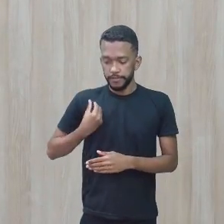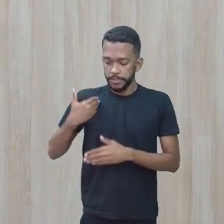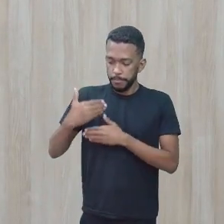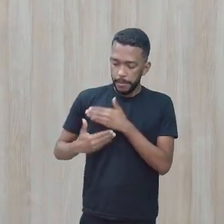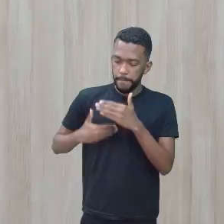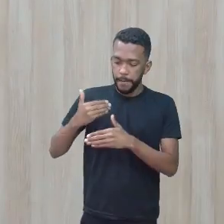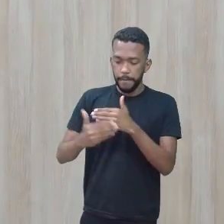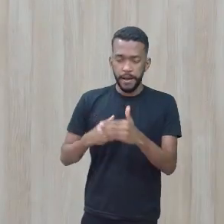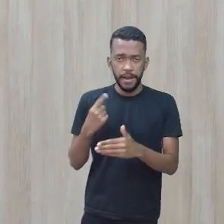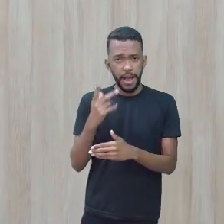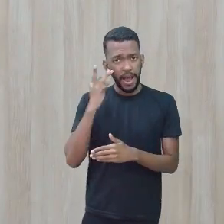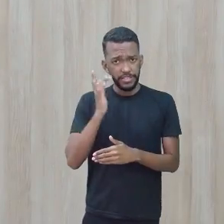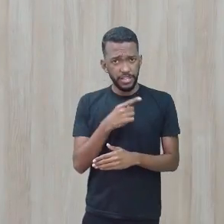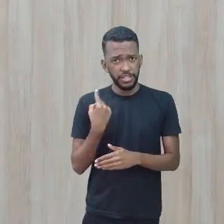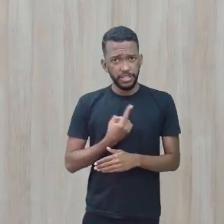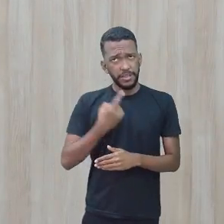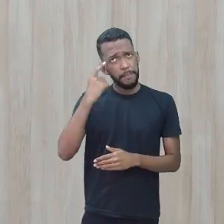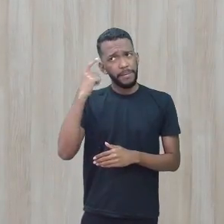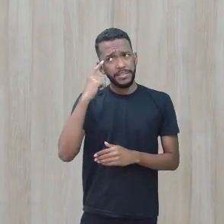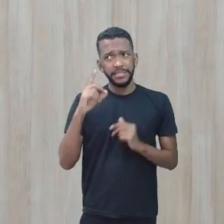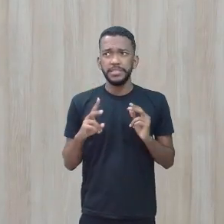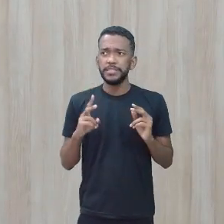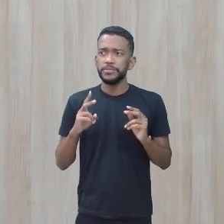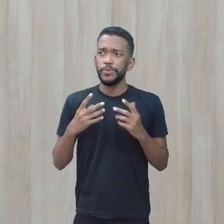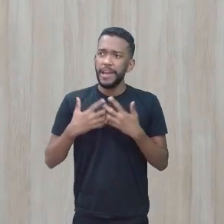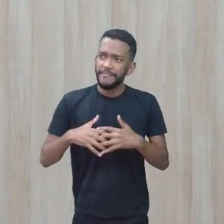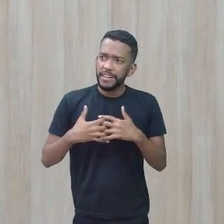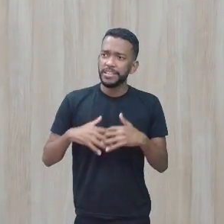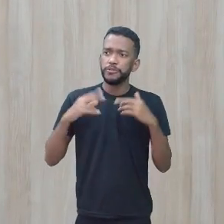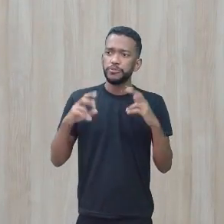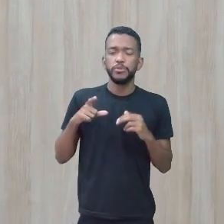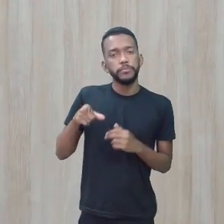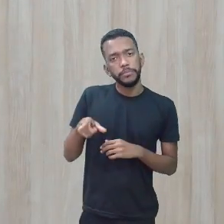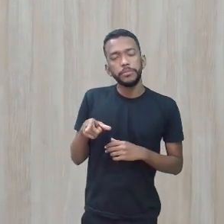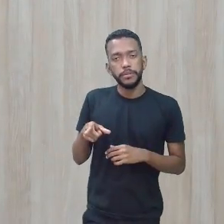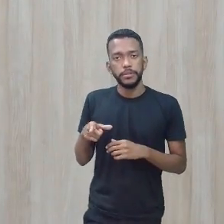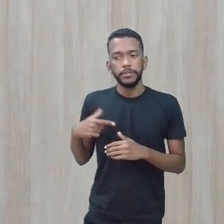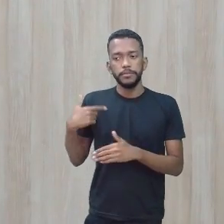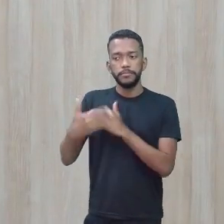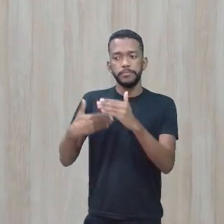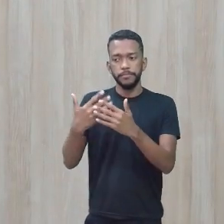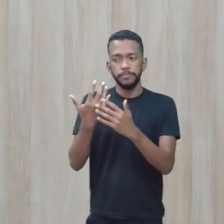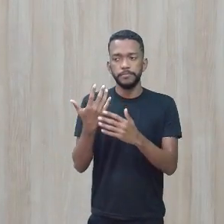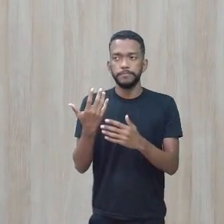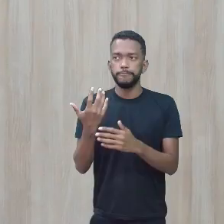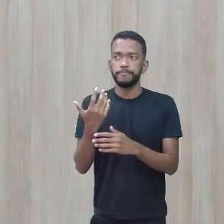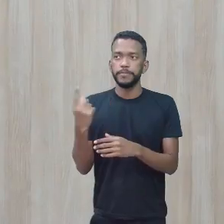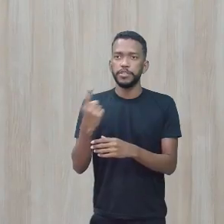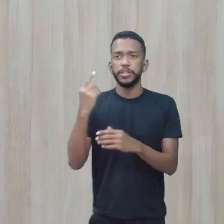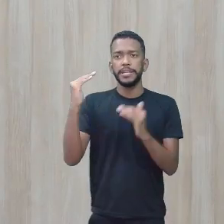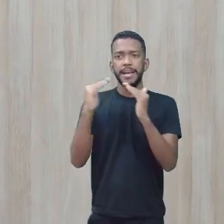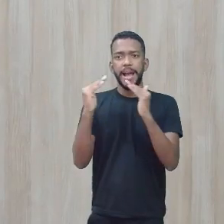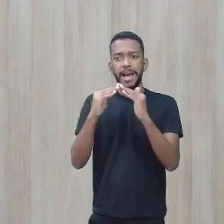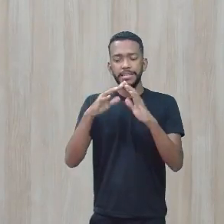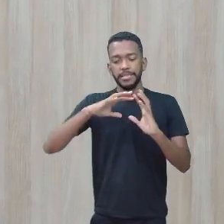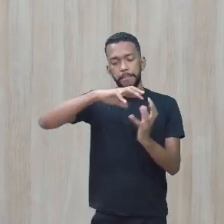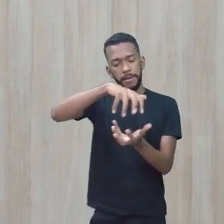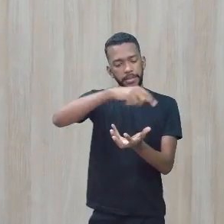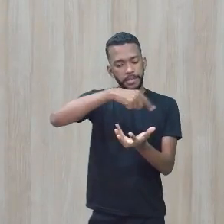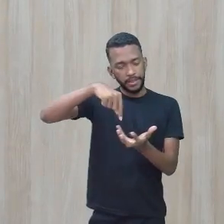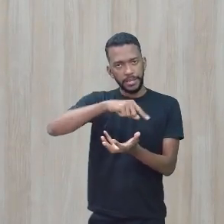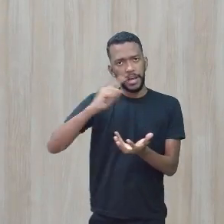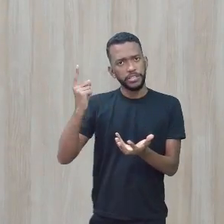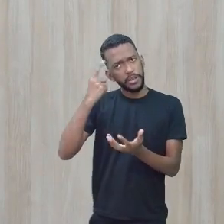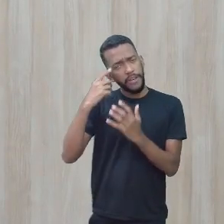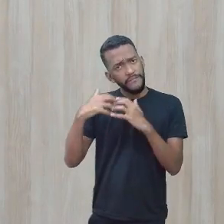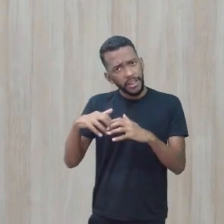está pensando, refletindo nesse meio ambiente, nessa nossa grande casa que é o planeta Terra? Será que a gente está